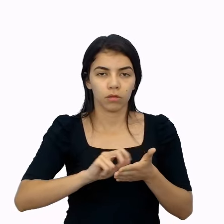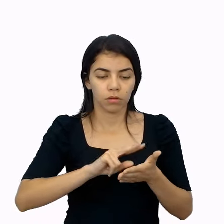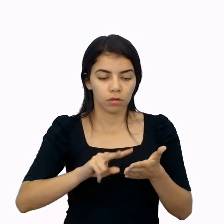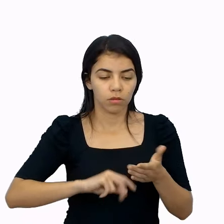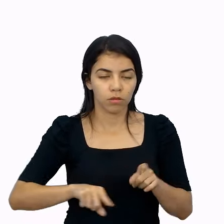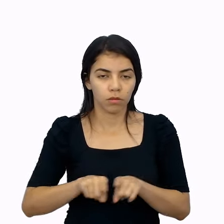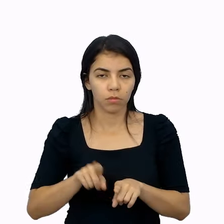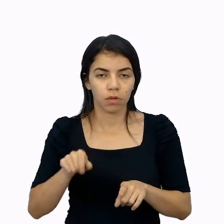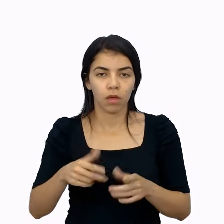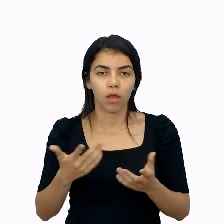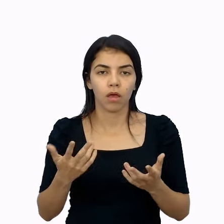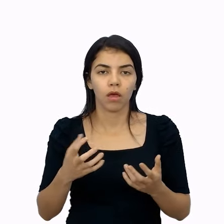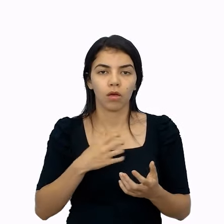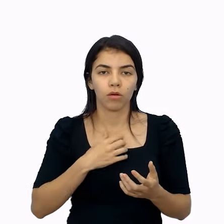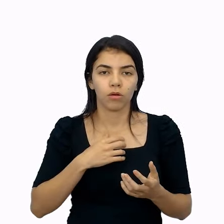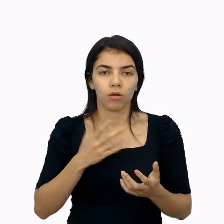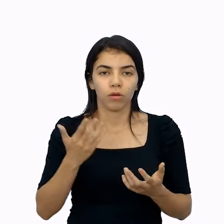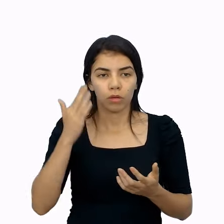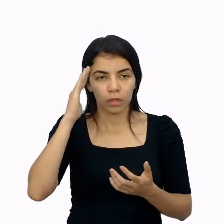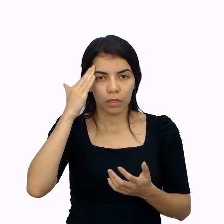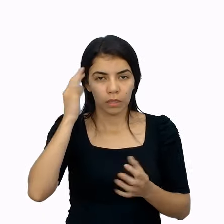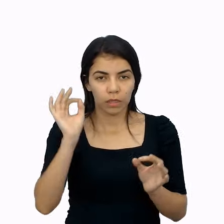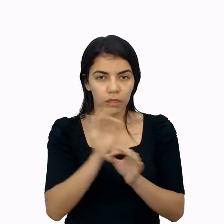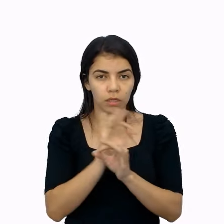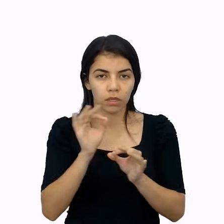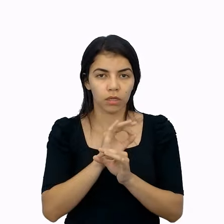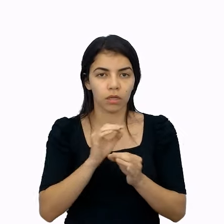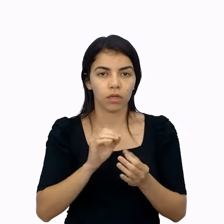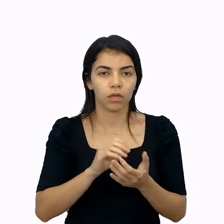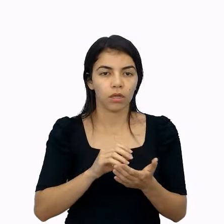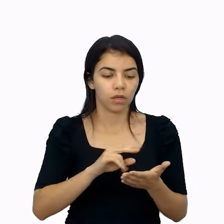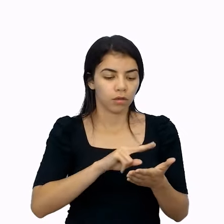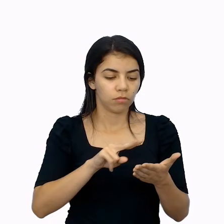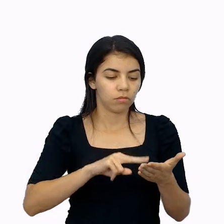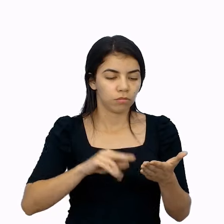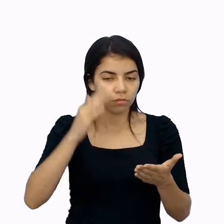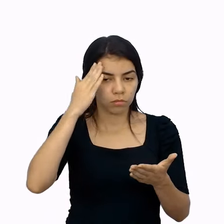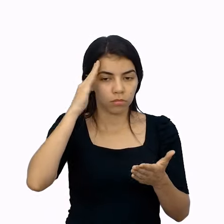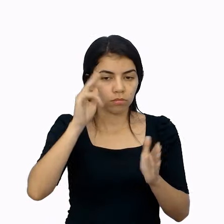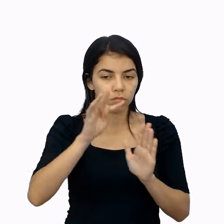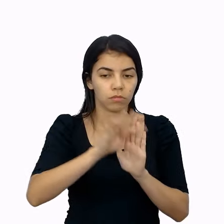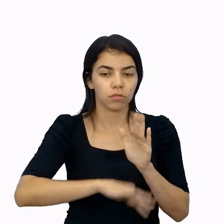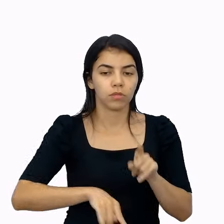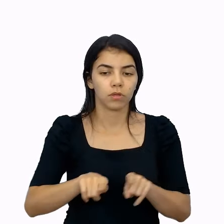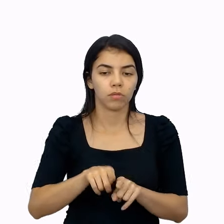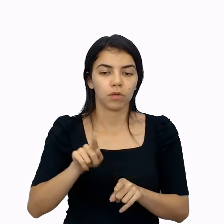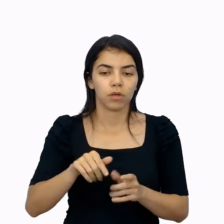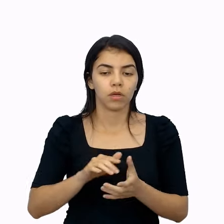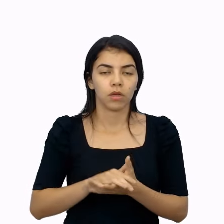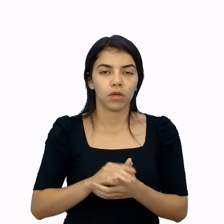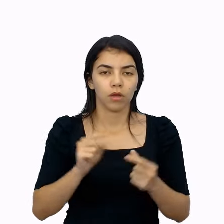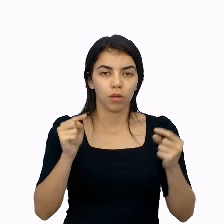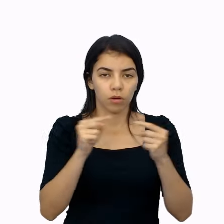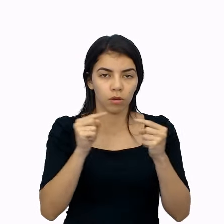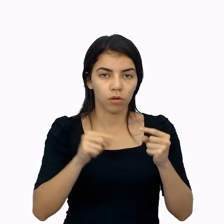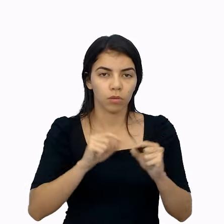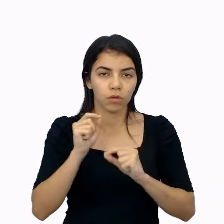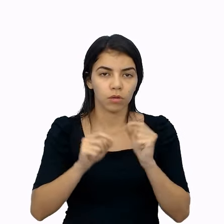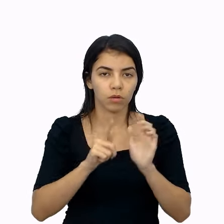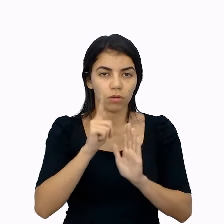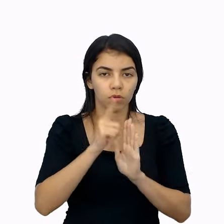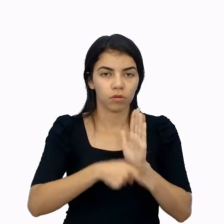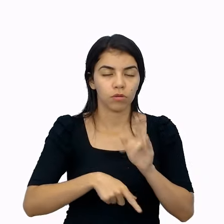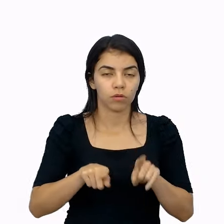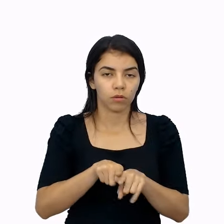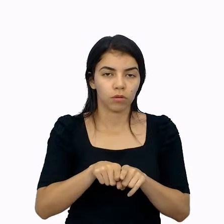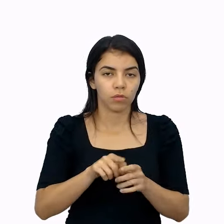as razões que levam à falta da compreensão, de interpretação dos elementos composicionais, baseado nos gêneros que estão sendo